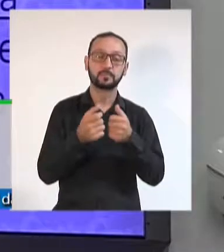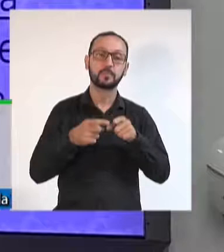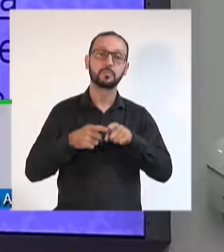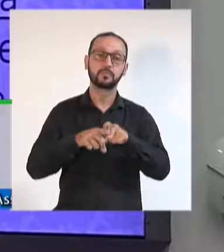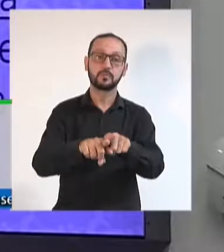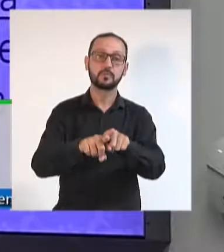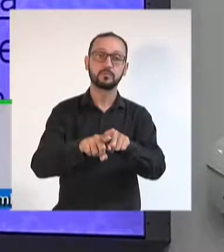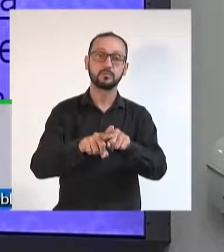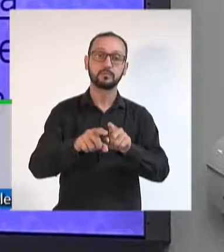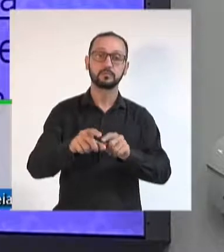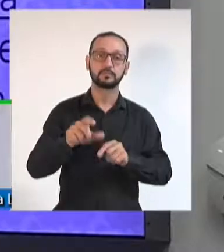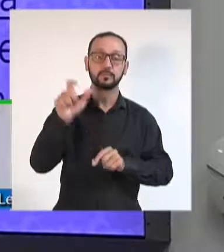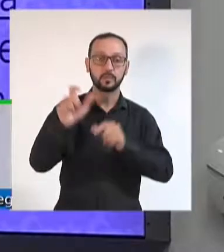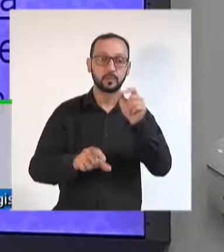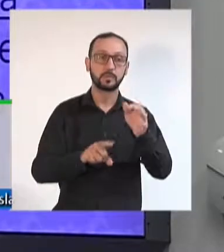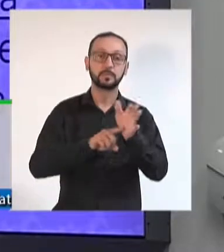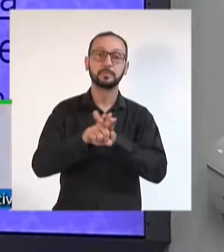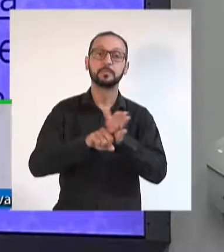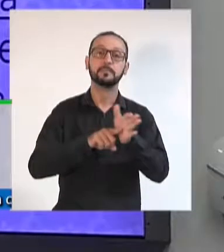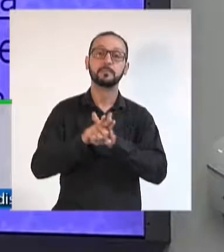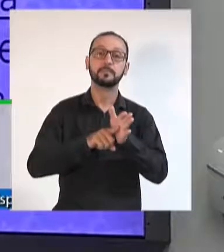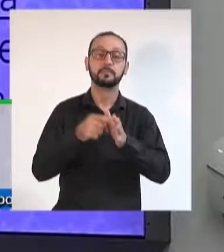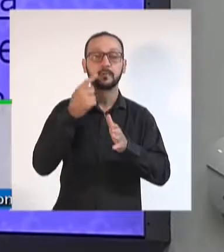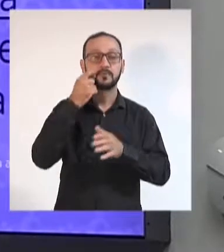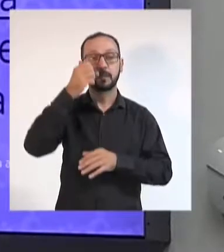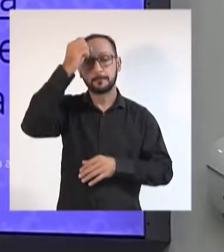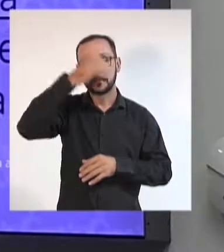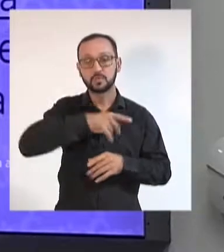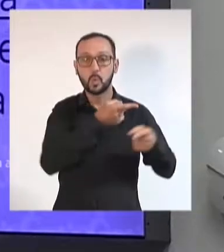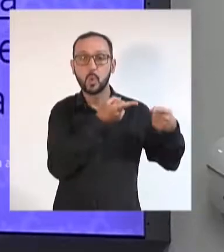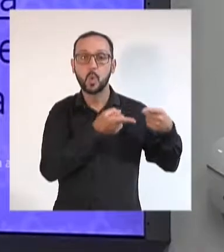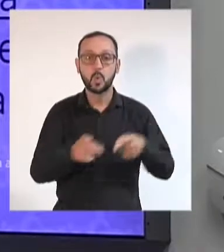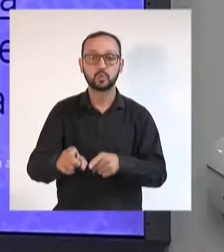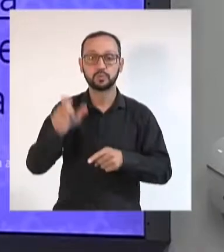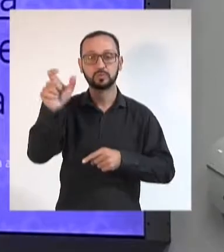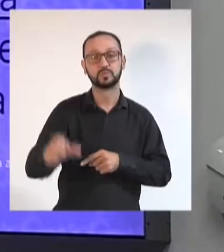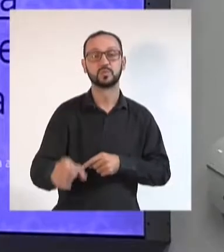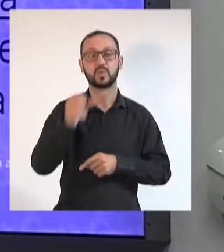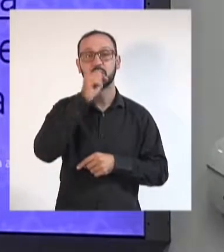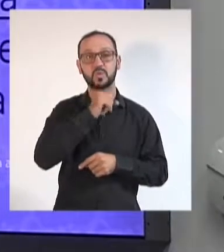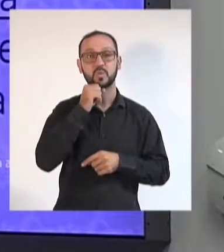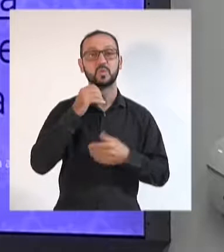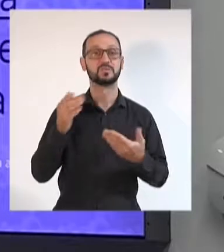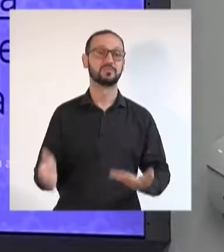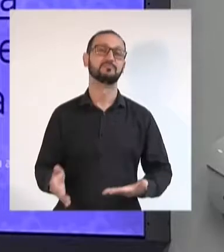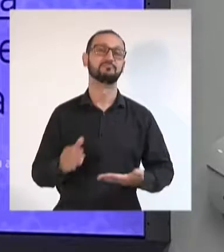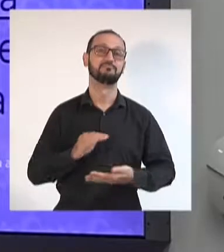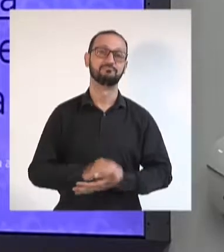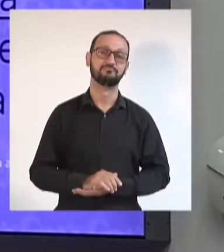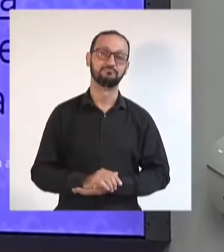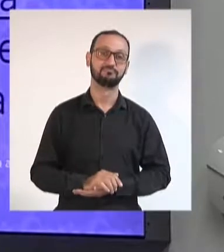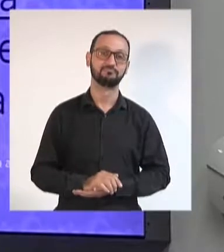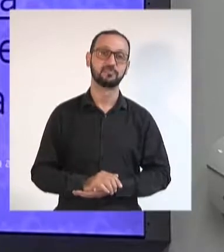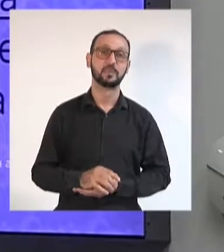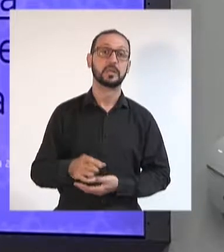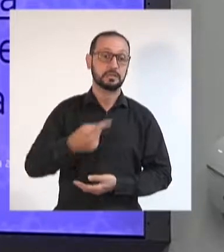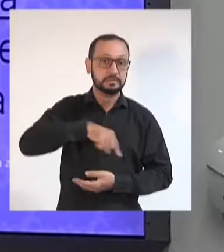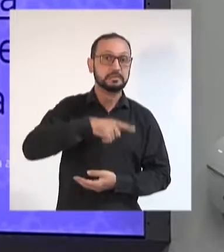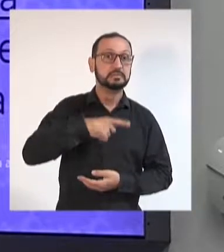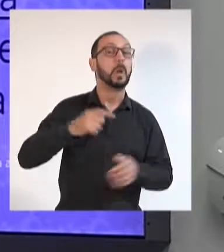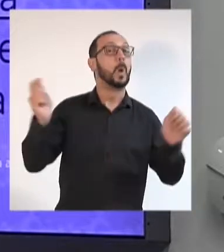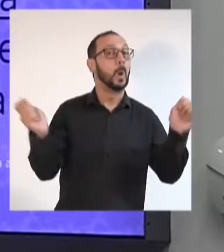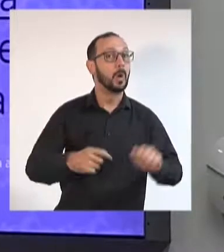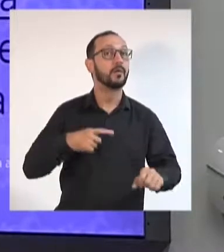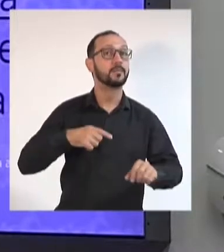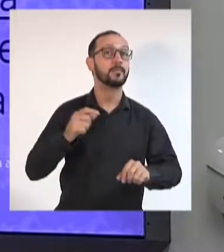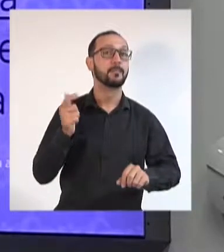parcerias, com pesquisas sobre manifestações da violência contra a pessoa idosa. Gente, nós temos condições de